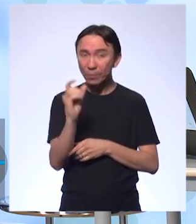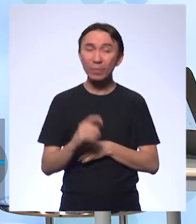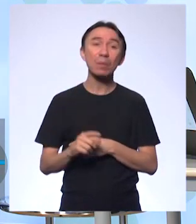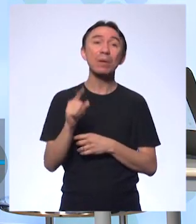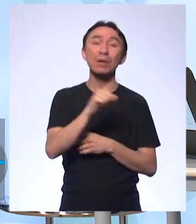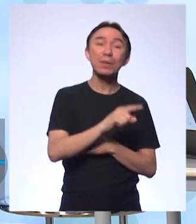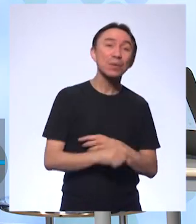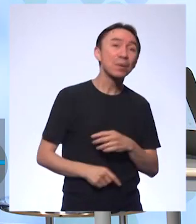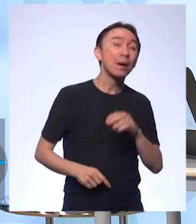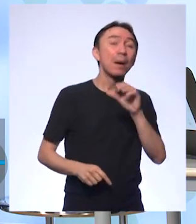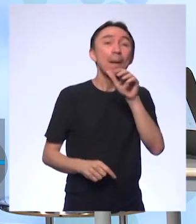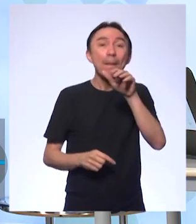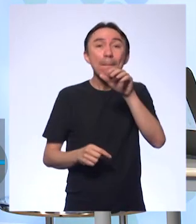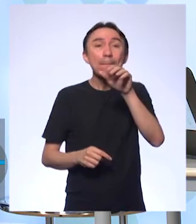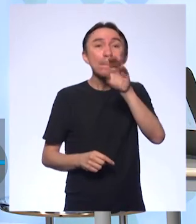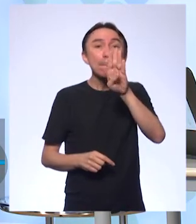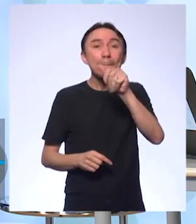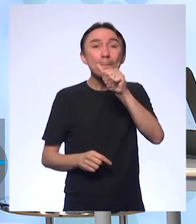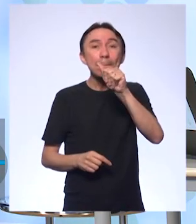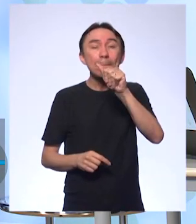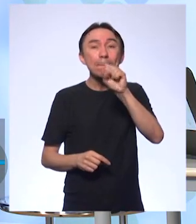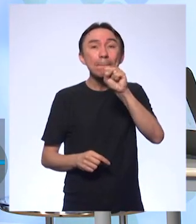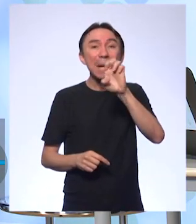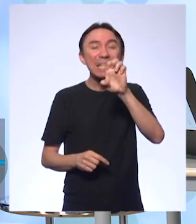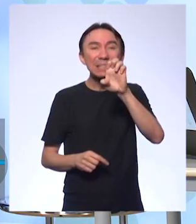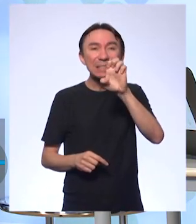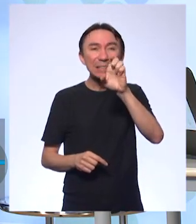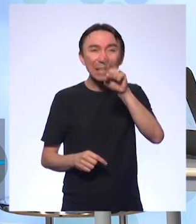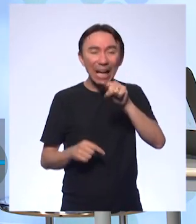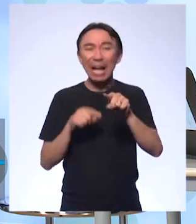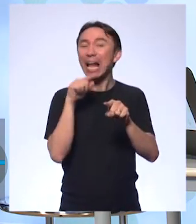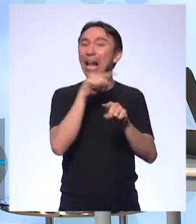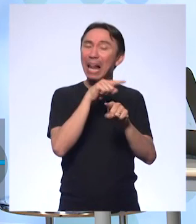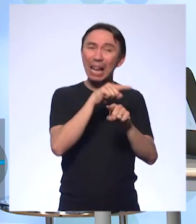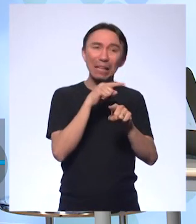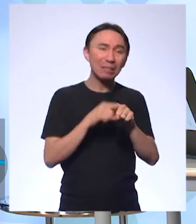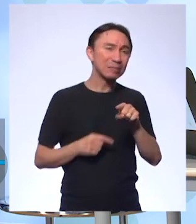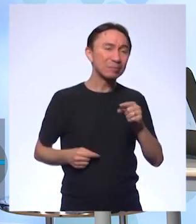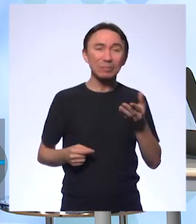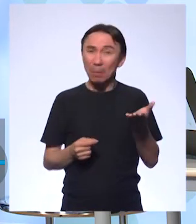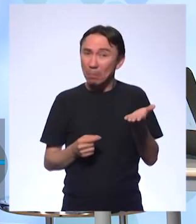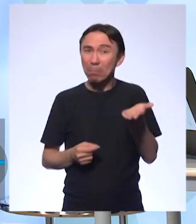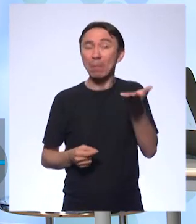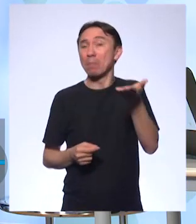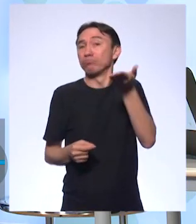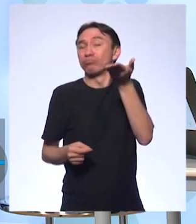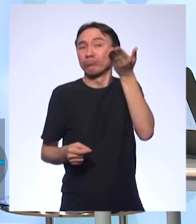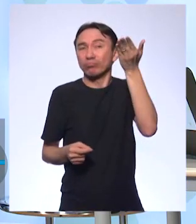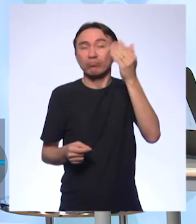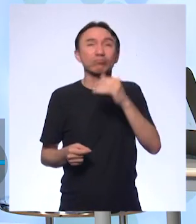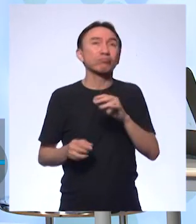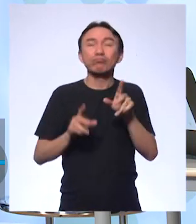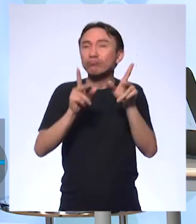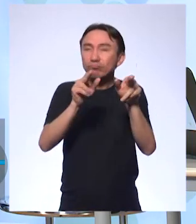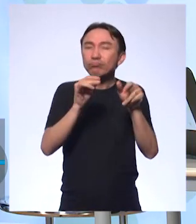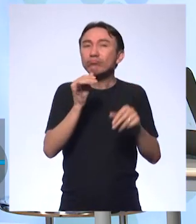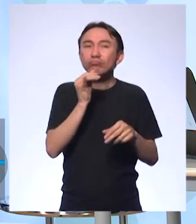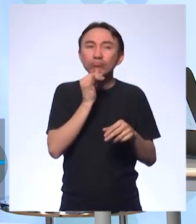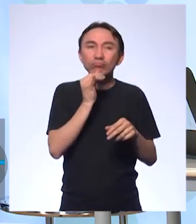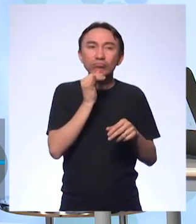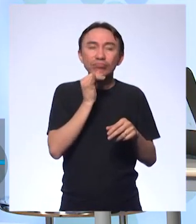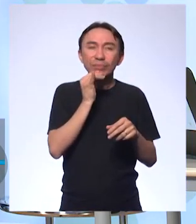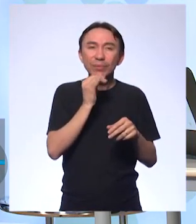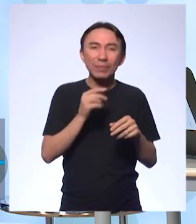se preocupe, só para vocês entenderem a ideia. Que é um pH mais alcalino, mais básico. É como se fosse vocês pegarem uma